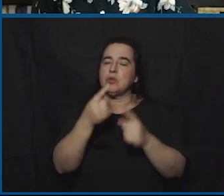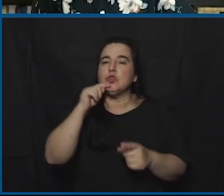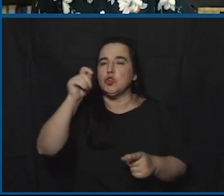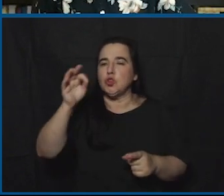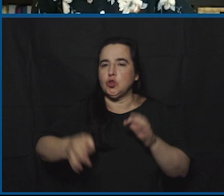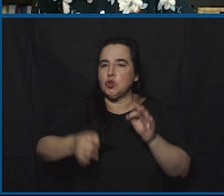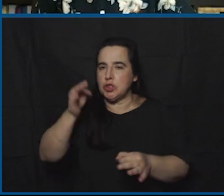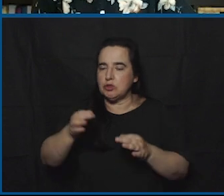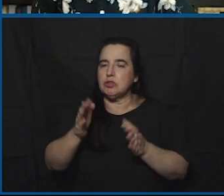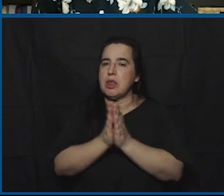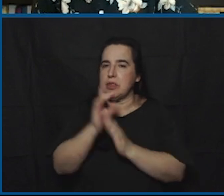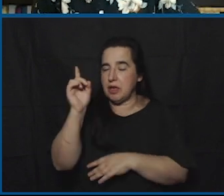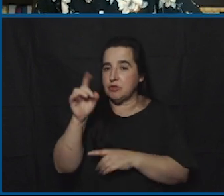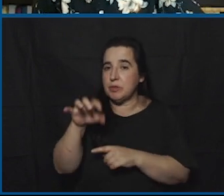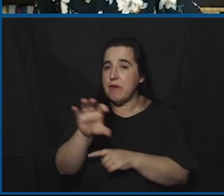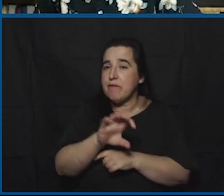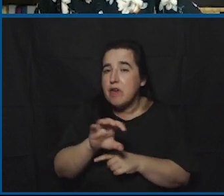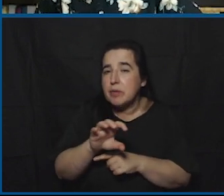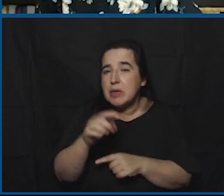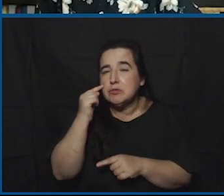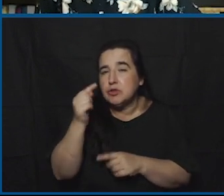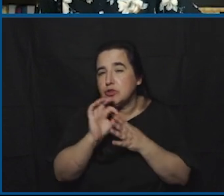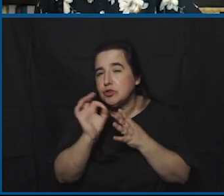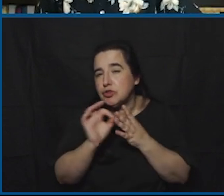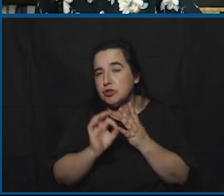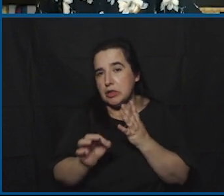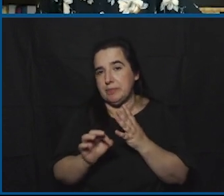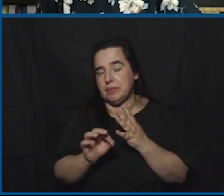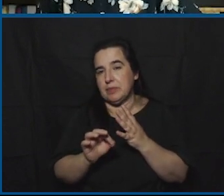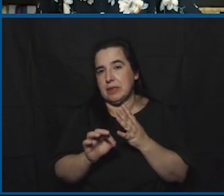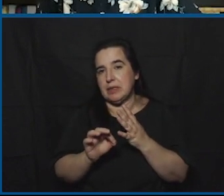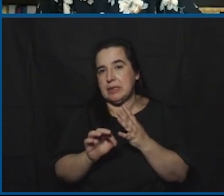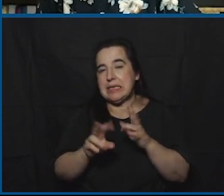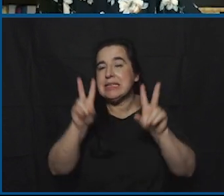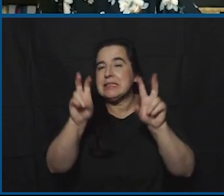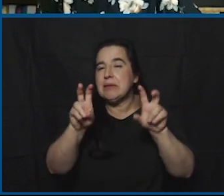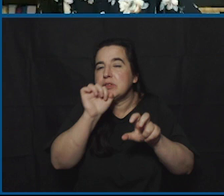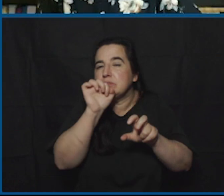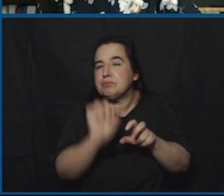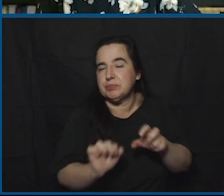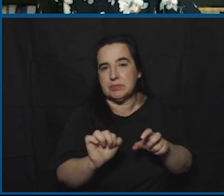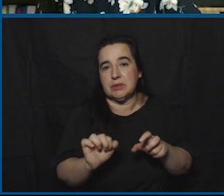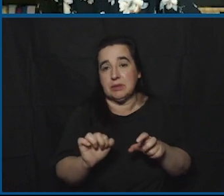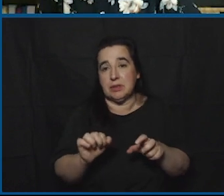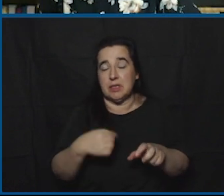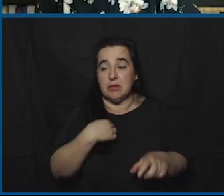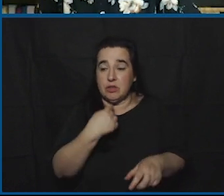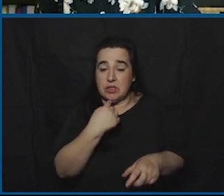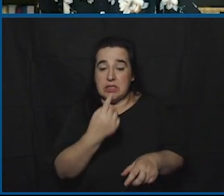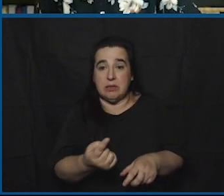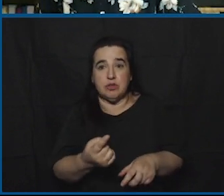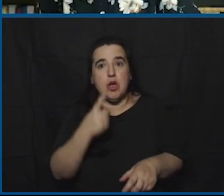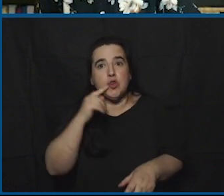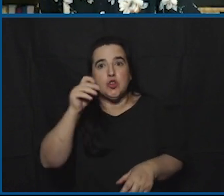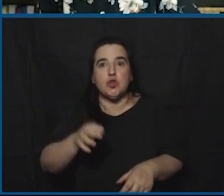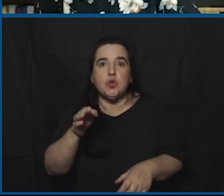juízos de Deus, mas de uma forma muito específica e em determinados campos, que aí não podemos, de maneira nenhuma, dizer que não